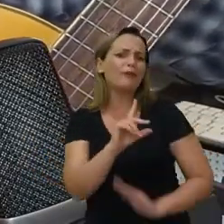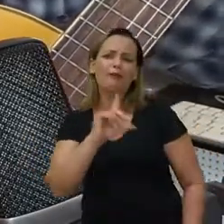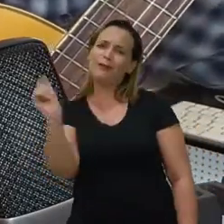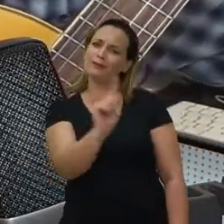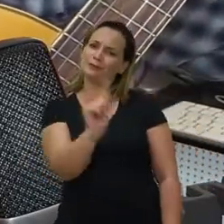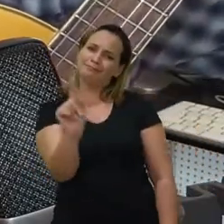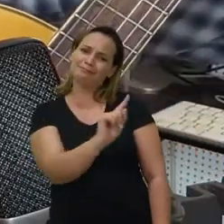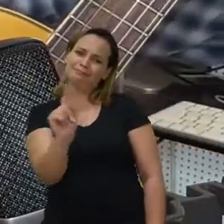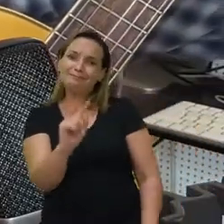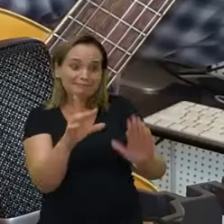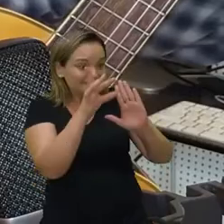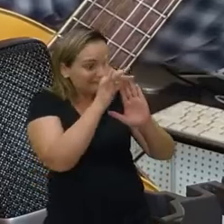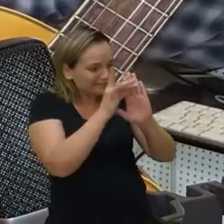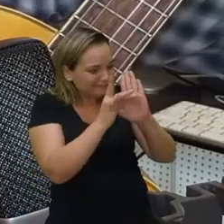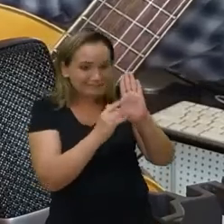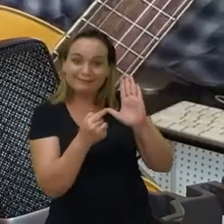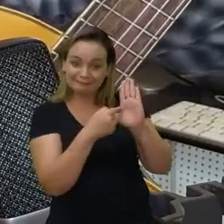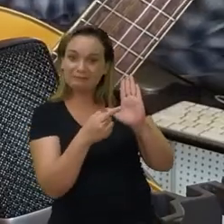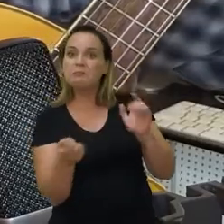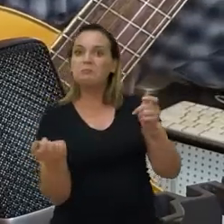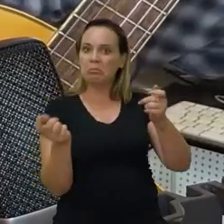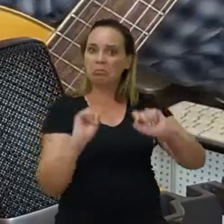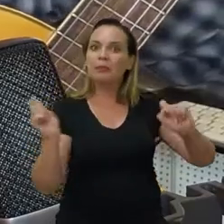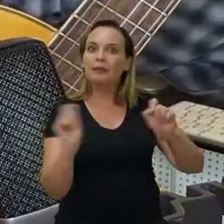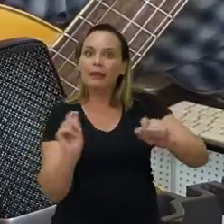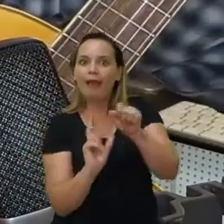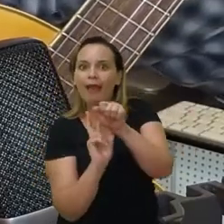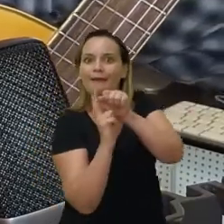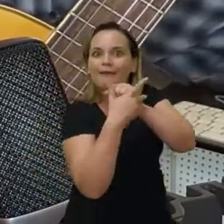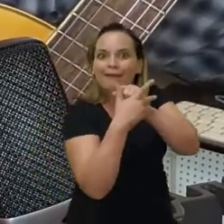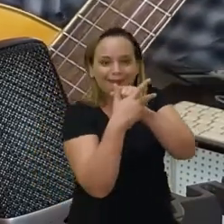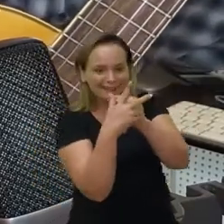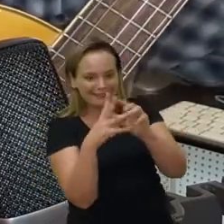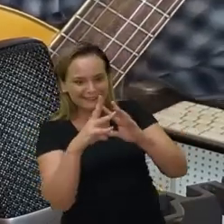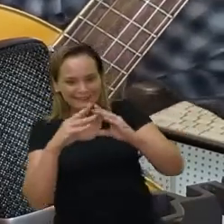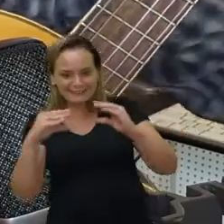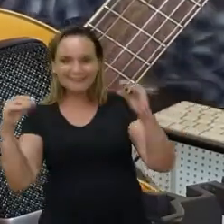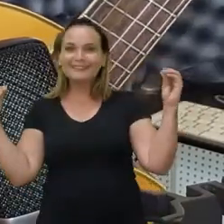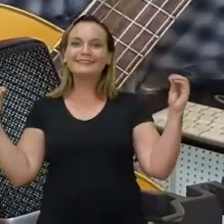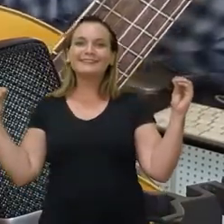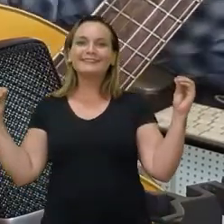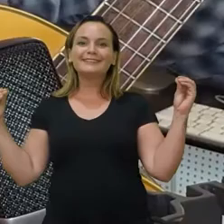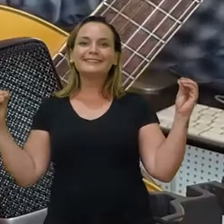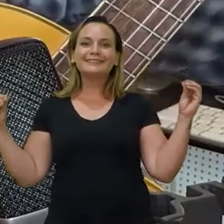sair. Esta receitinha faz até vírus sumir.